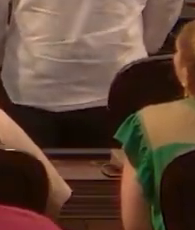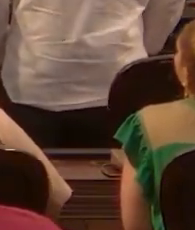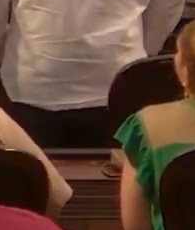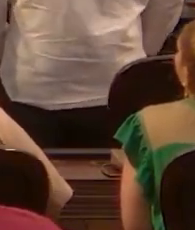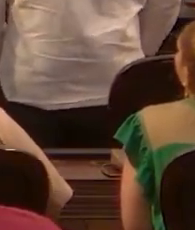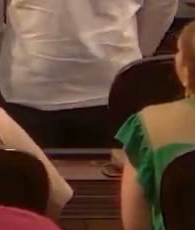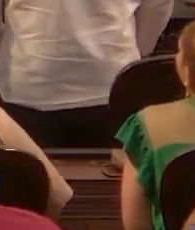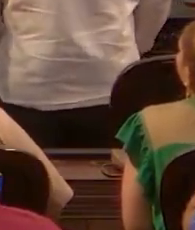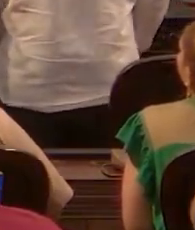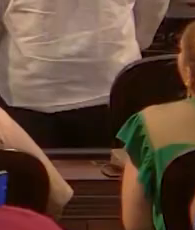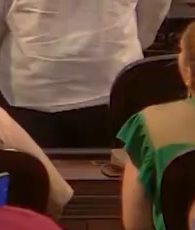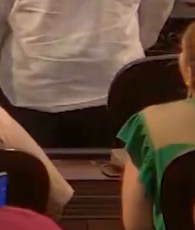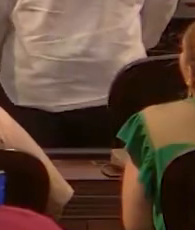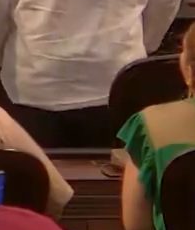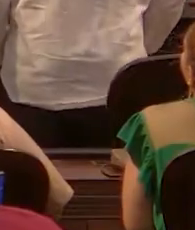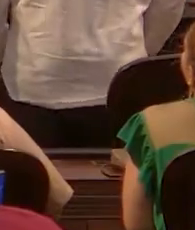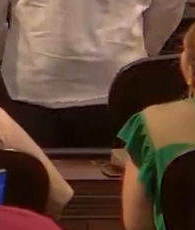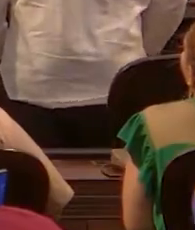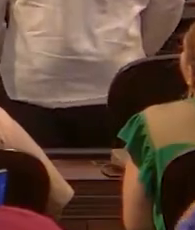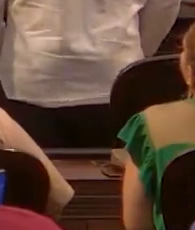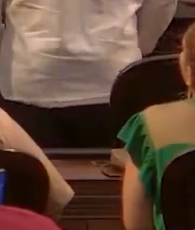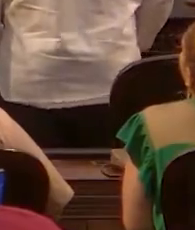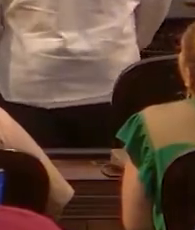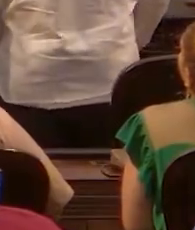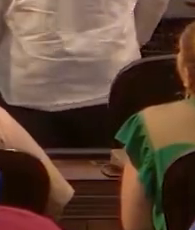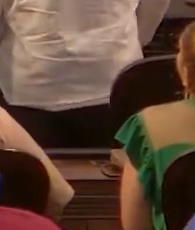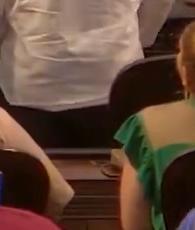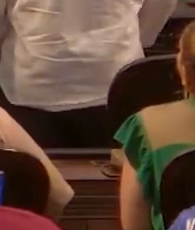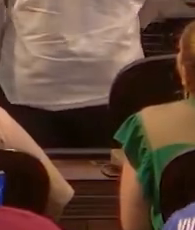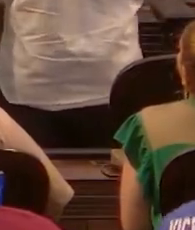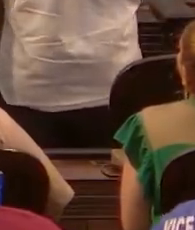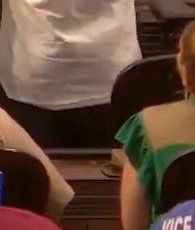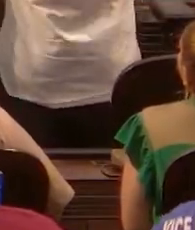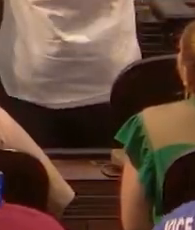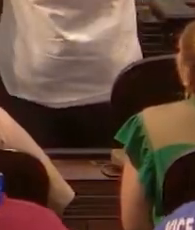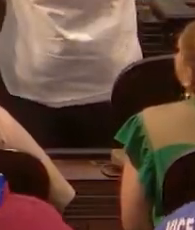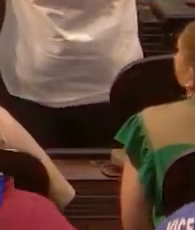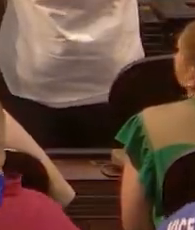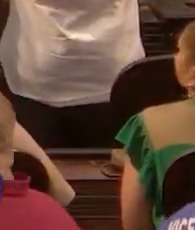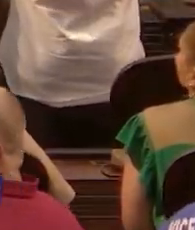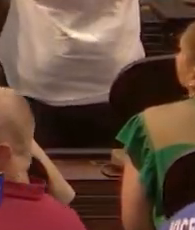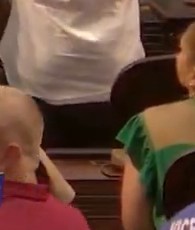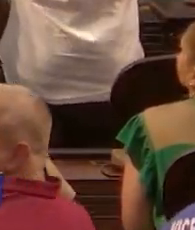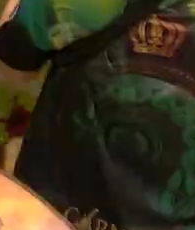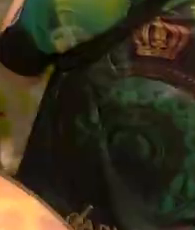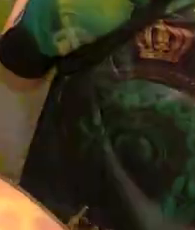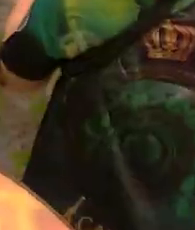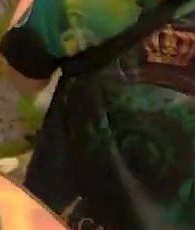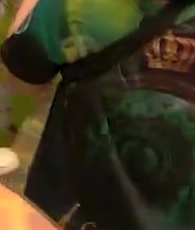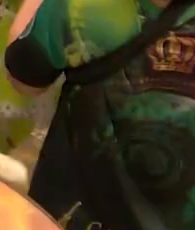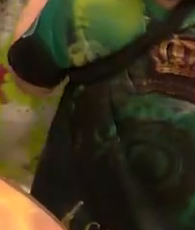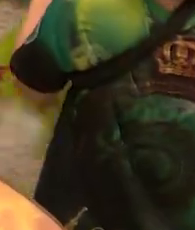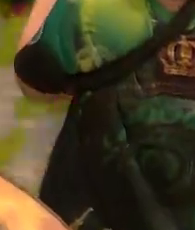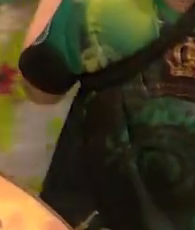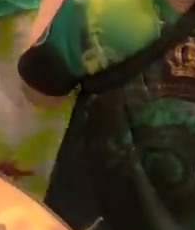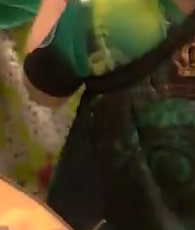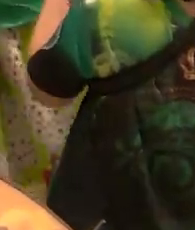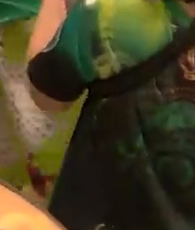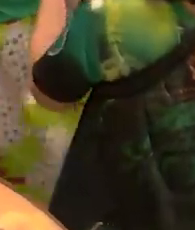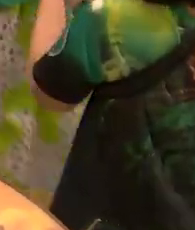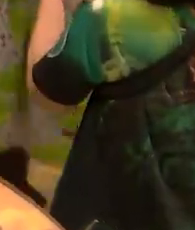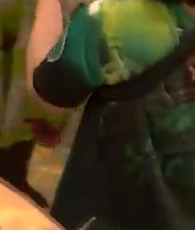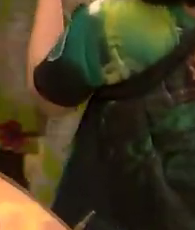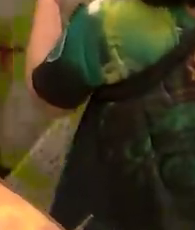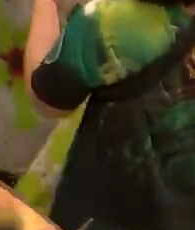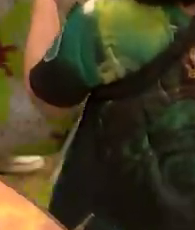a vida é imensidão, Oxo Marê. Onde me falta a justiça, e só você já juiz. Vai lembrar que a segue